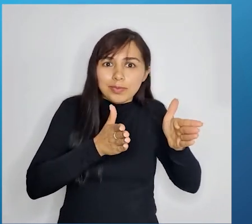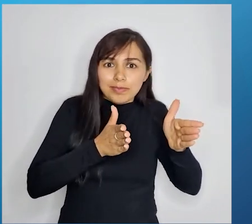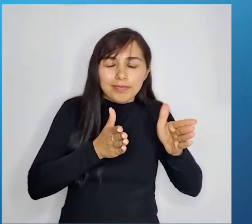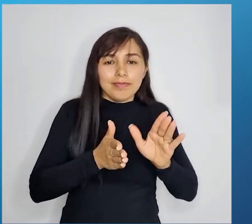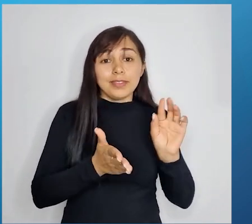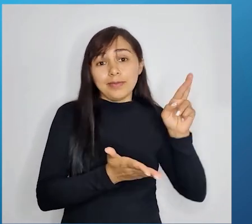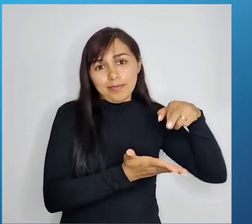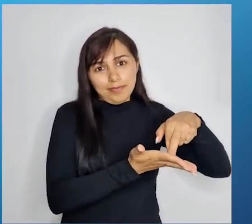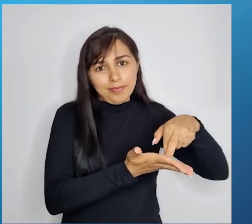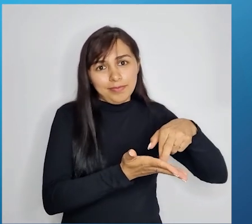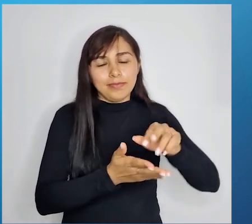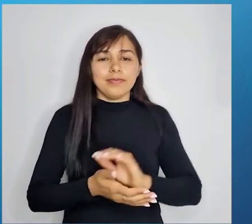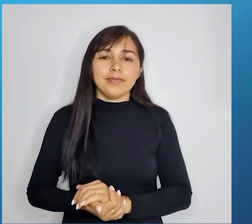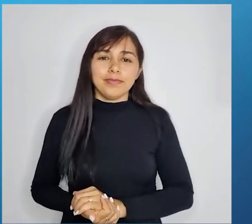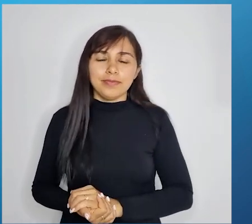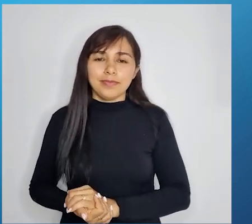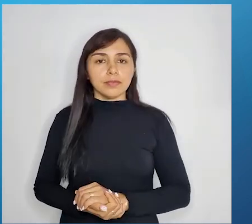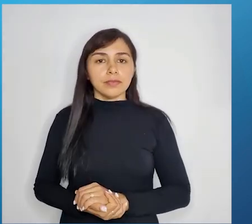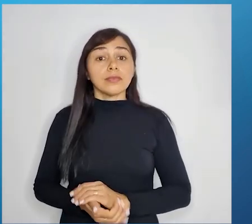o realismo.